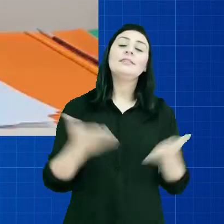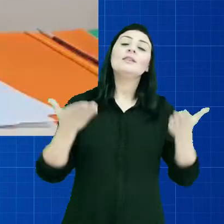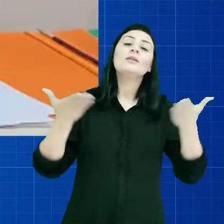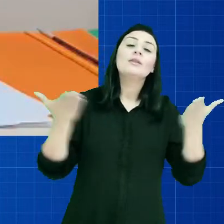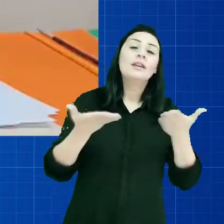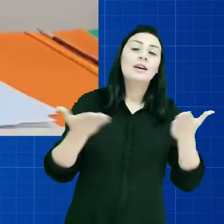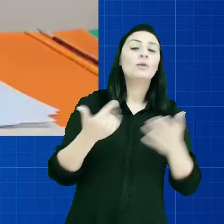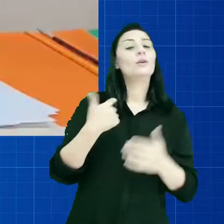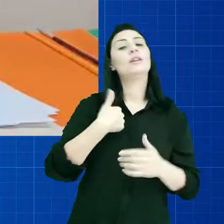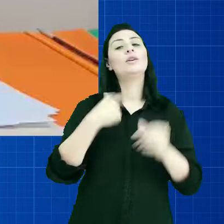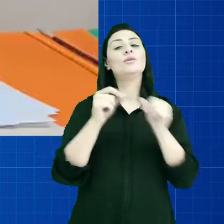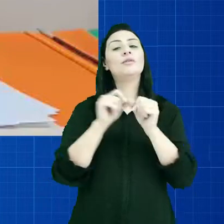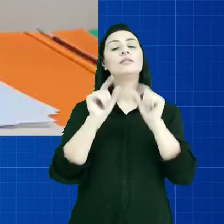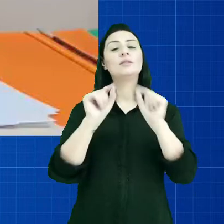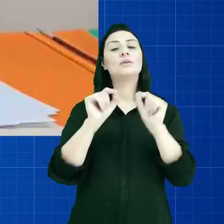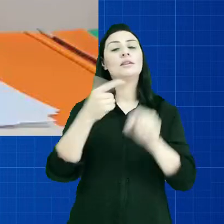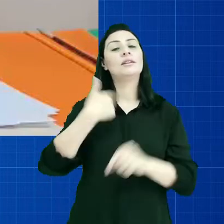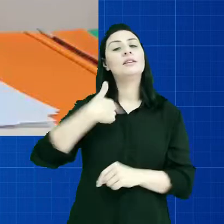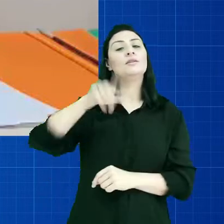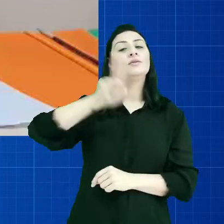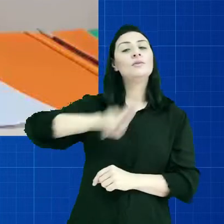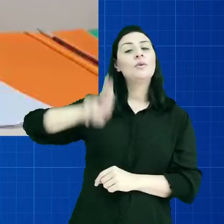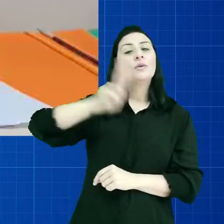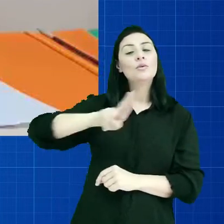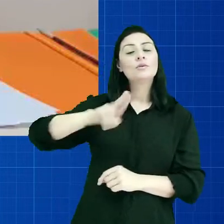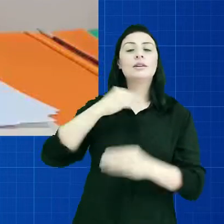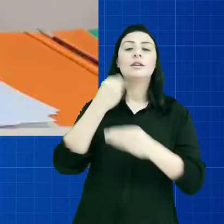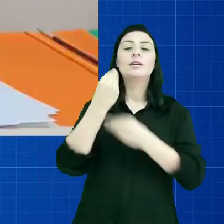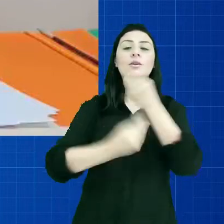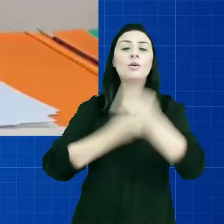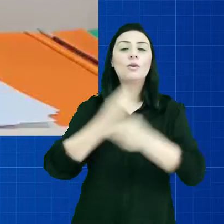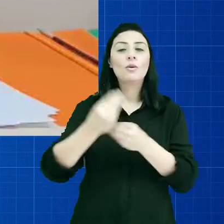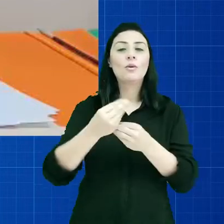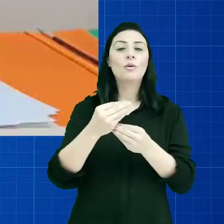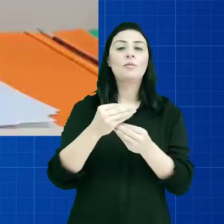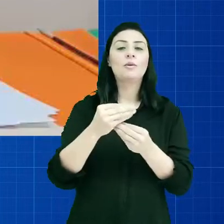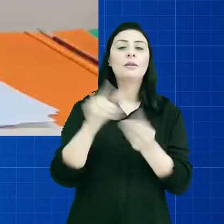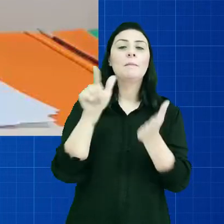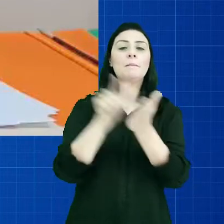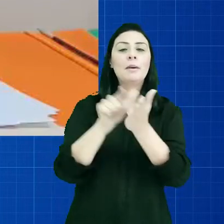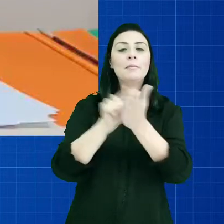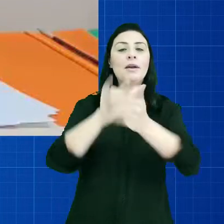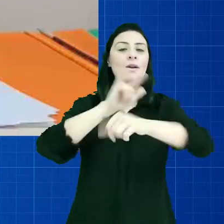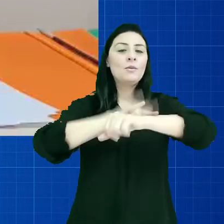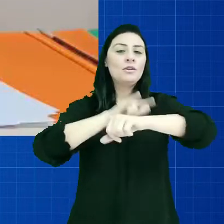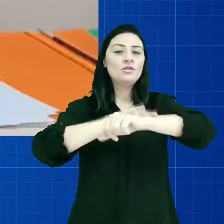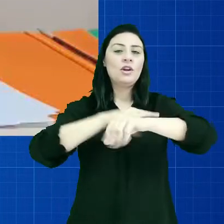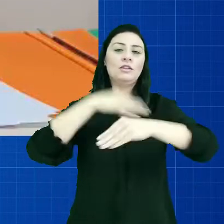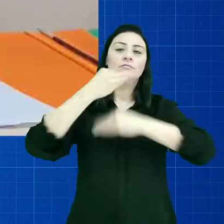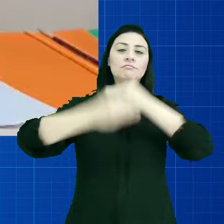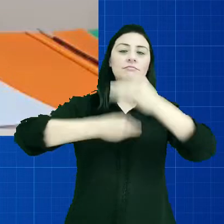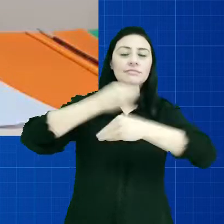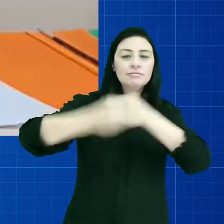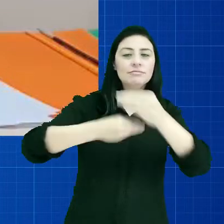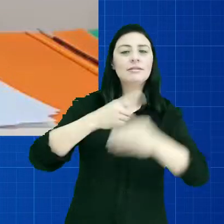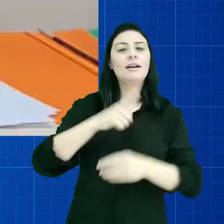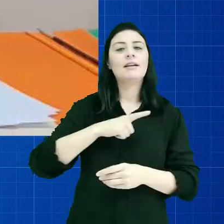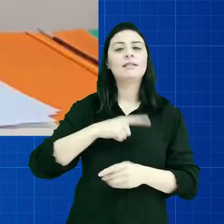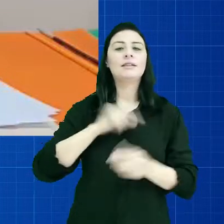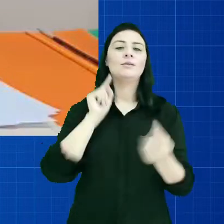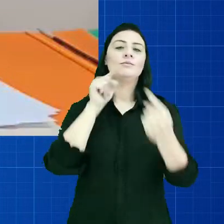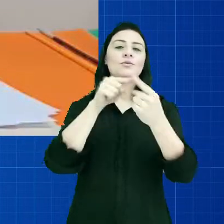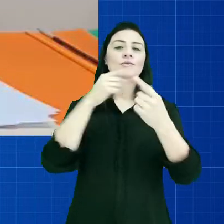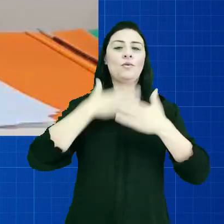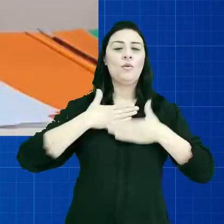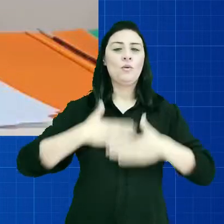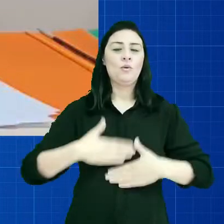e agora o que que eu vou fazer? Eu vou utilizar o rolinho aqui de papel absorvente para ser o